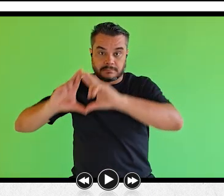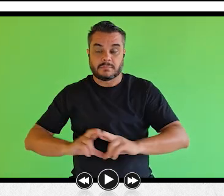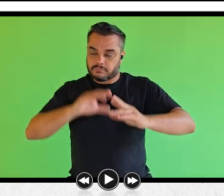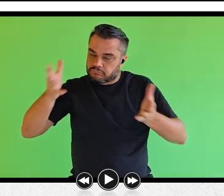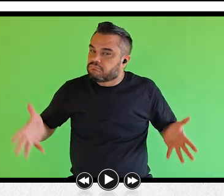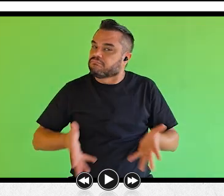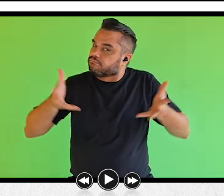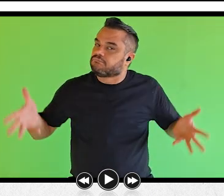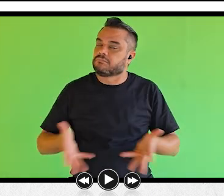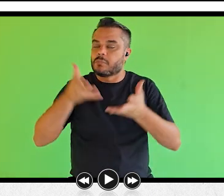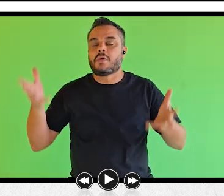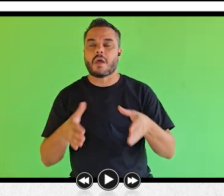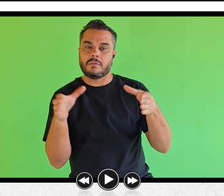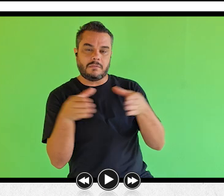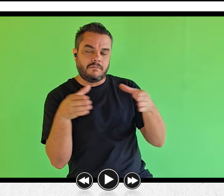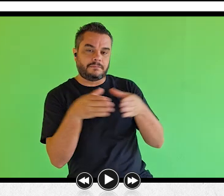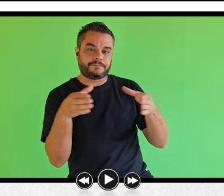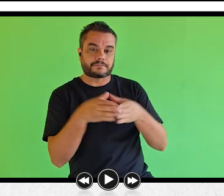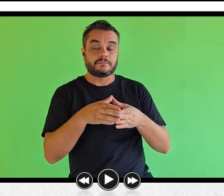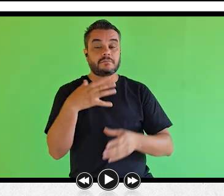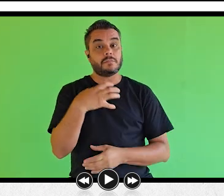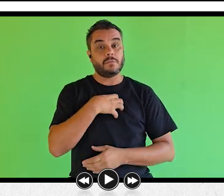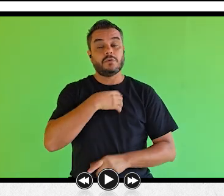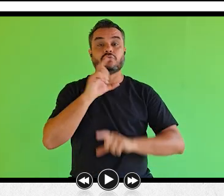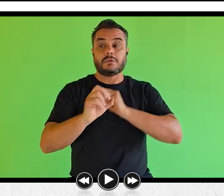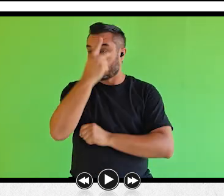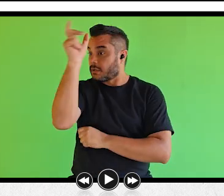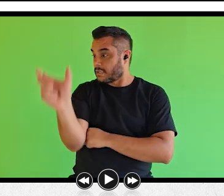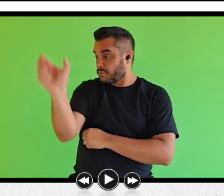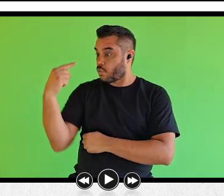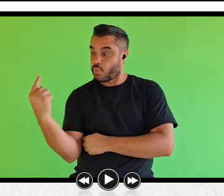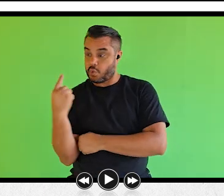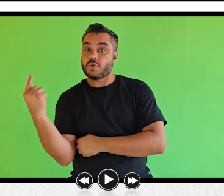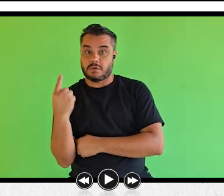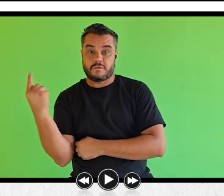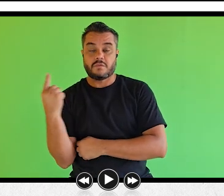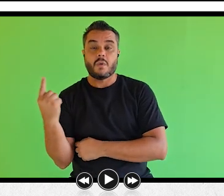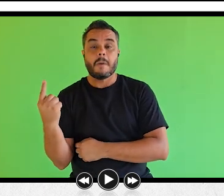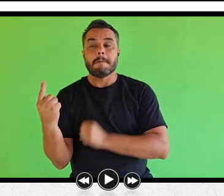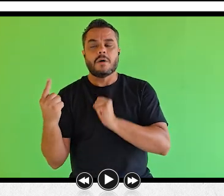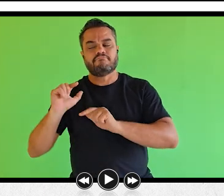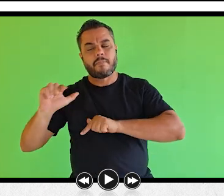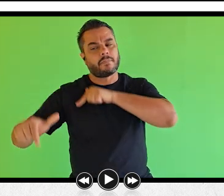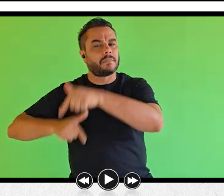catadores individuais eles possam trabalhar de maneira cooperada, associada.